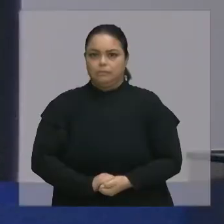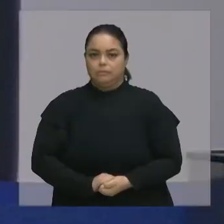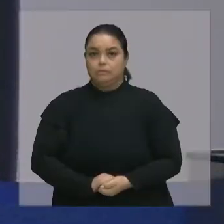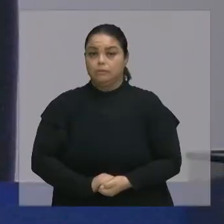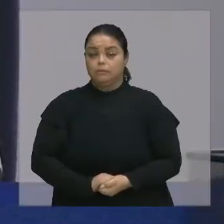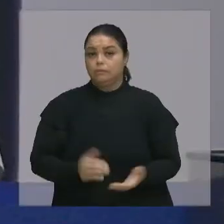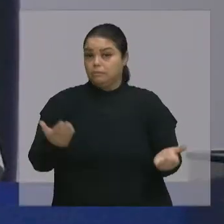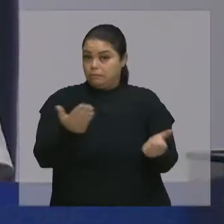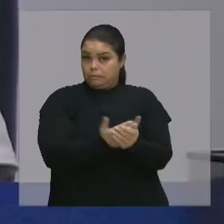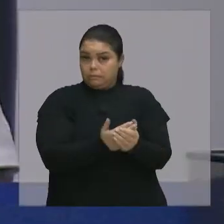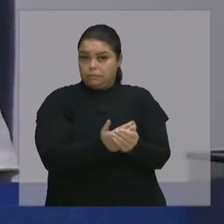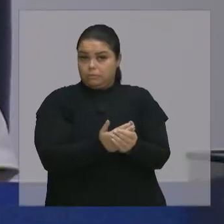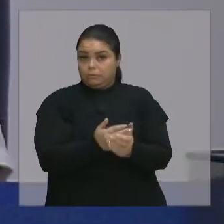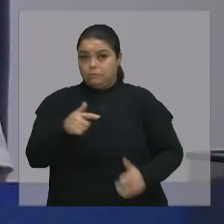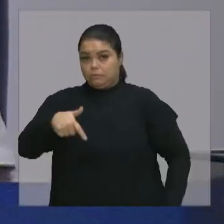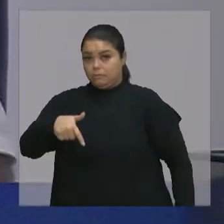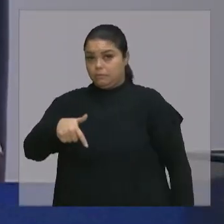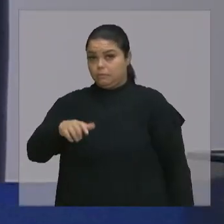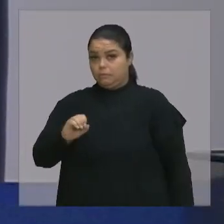Processo número